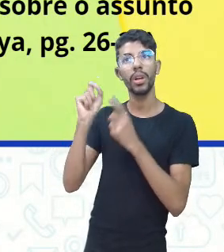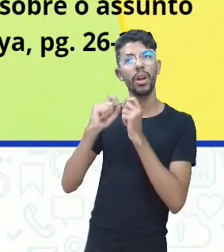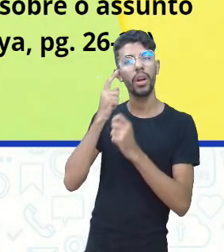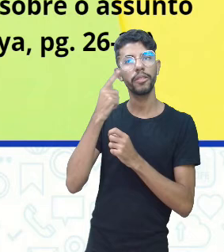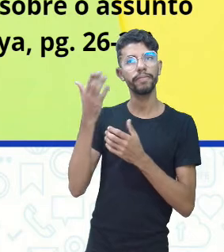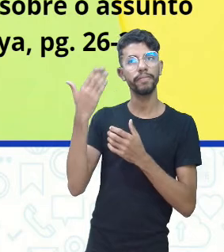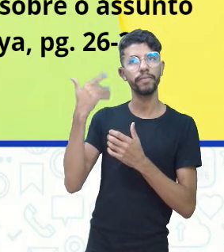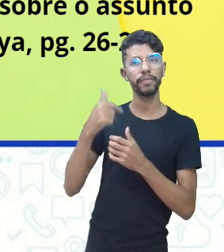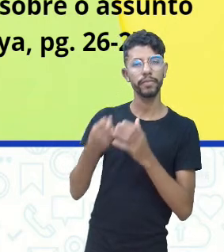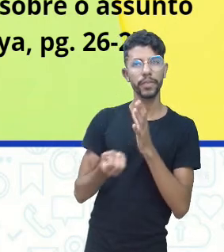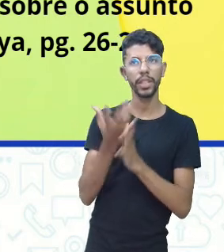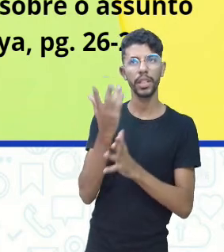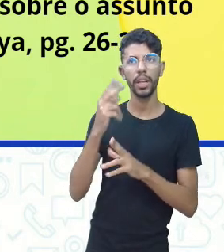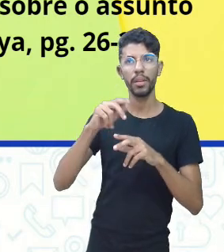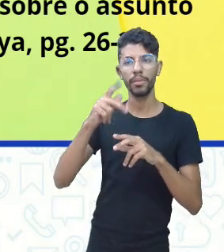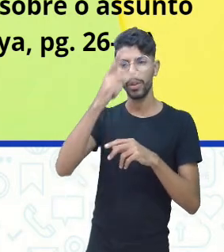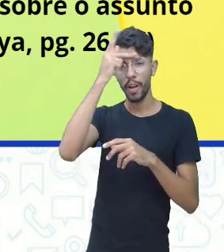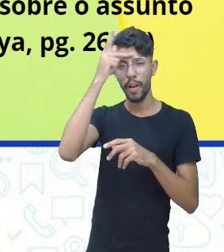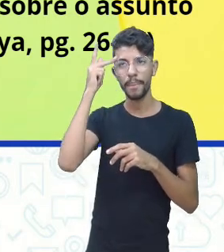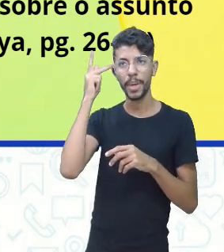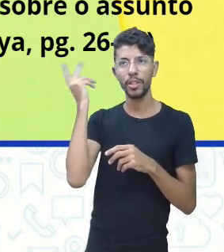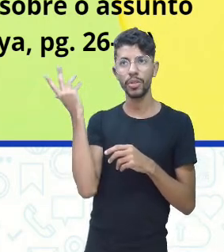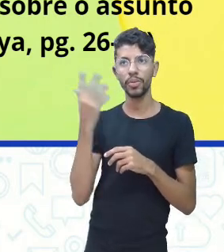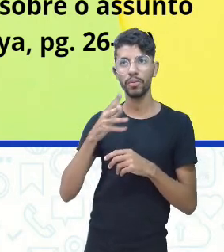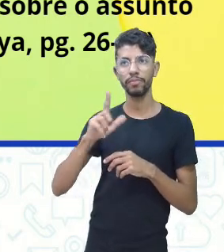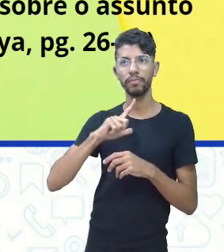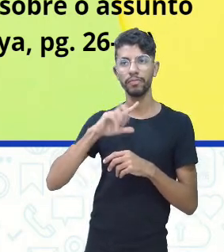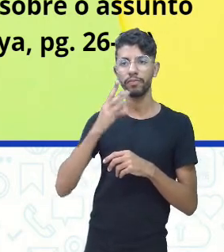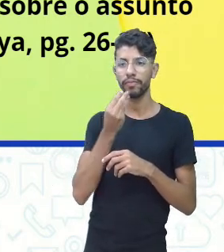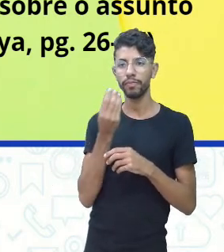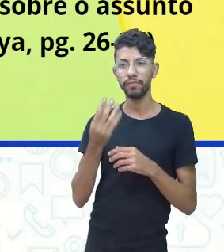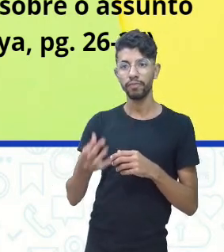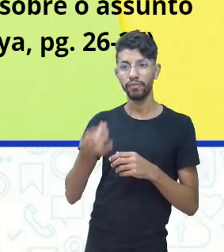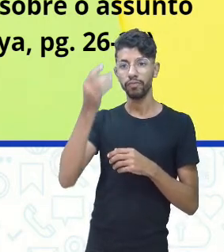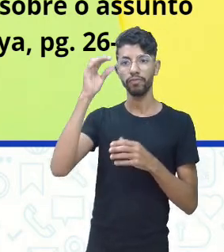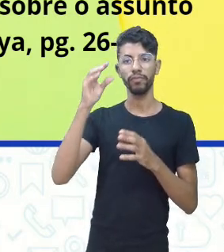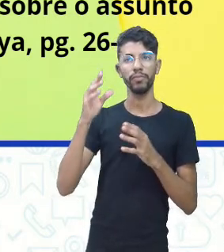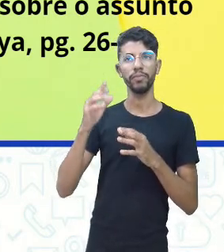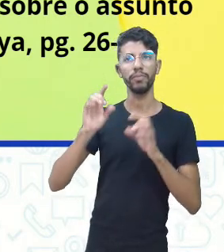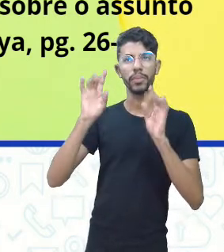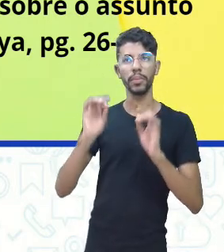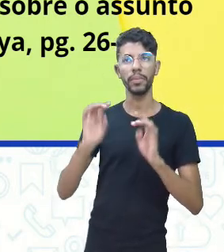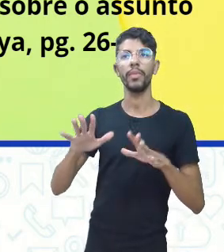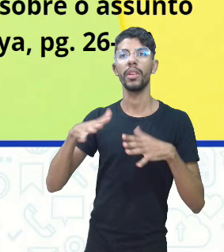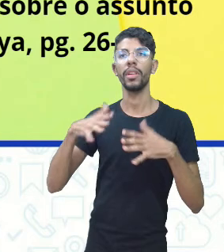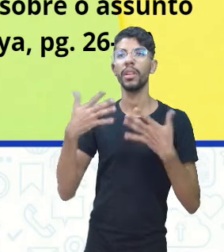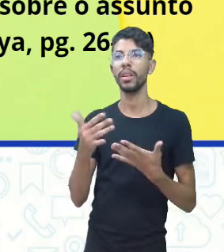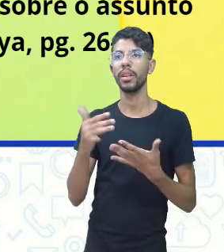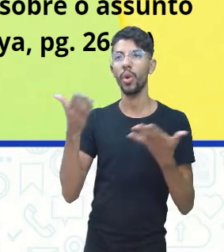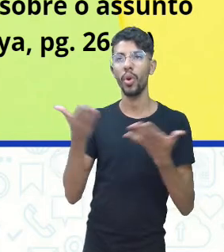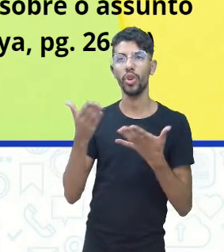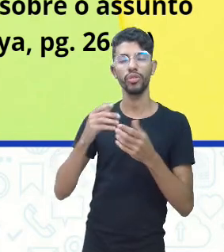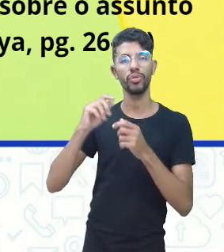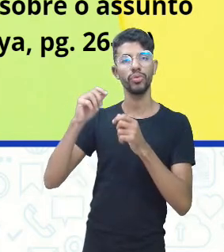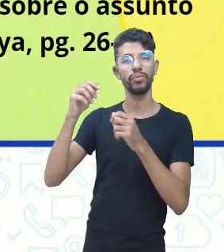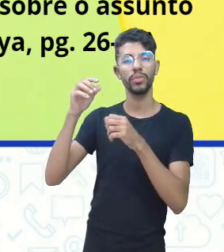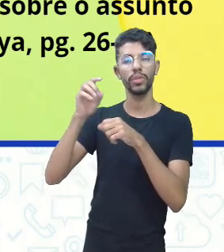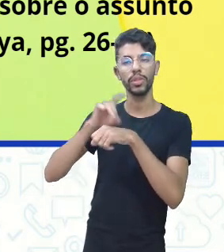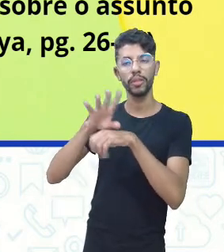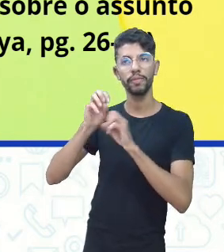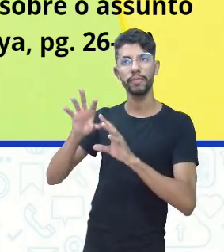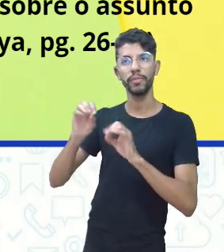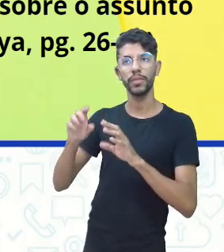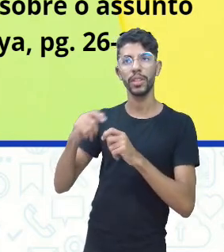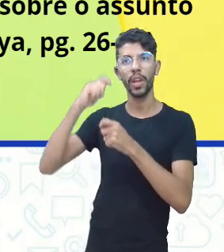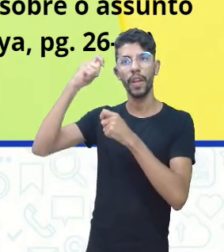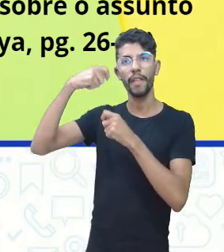por um especialista, nos primeiros tutoriais, hoje, com os tutoriais em vídeo, passou a ser produzido,